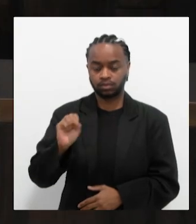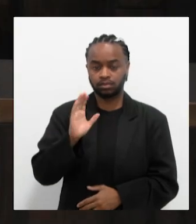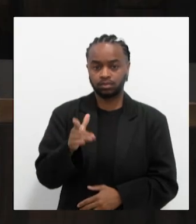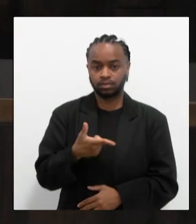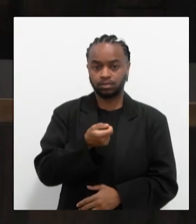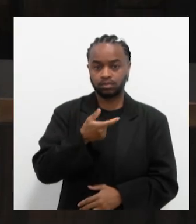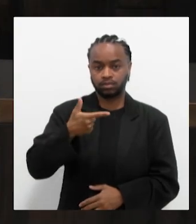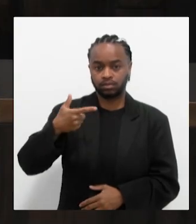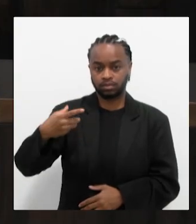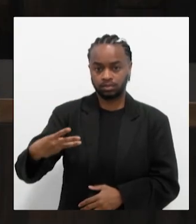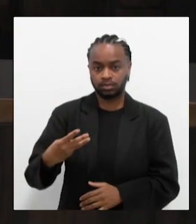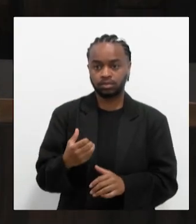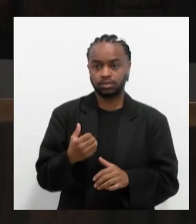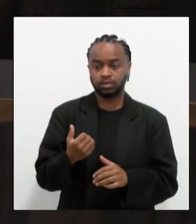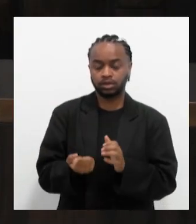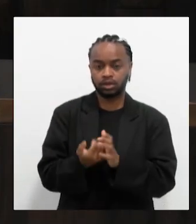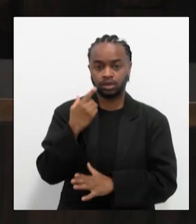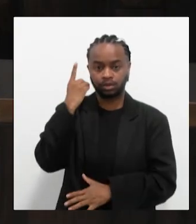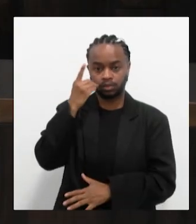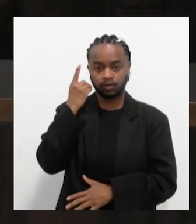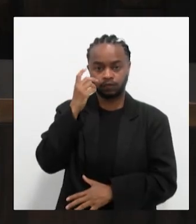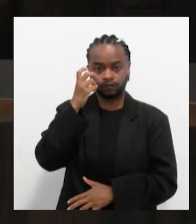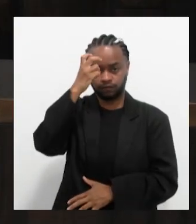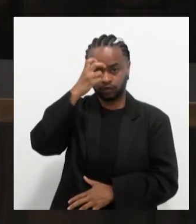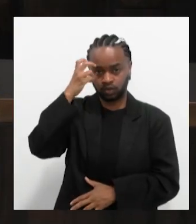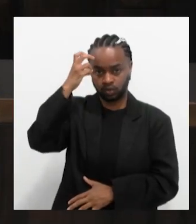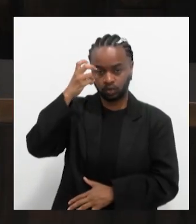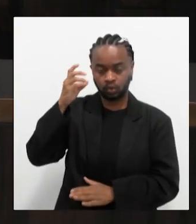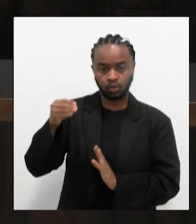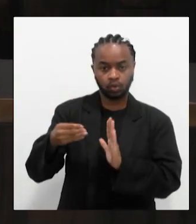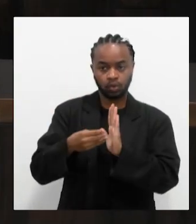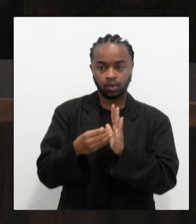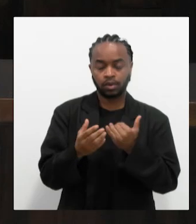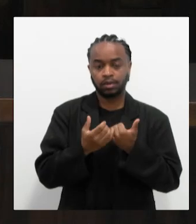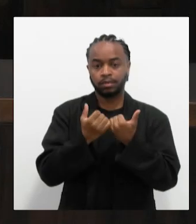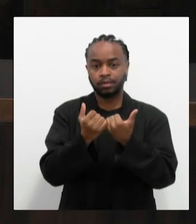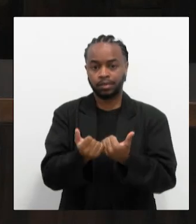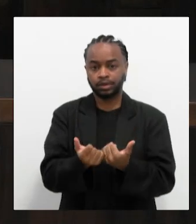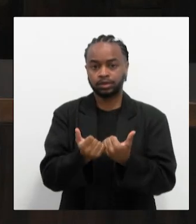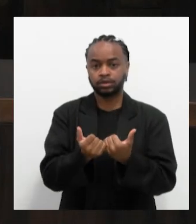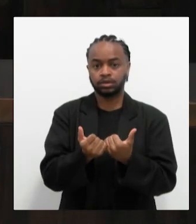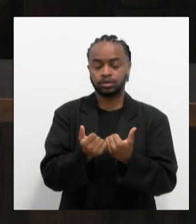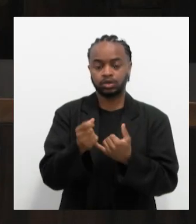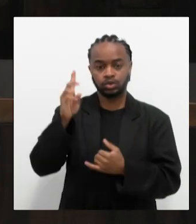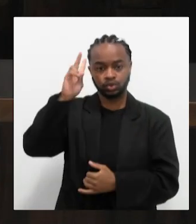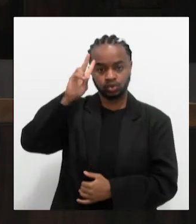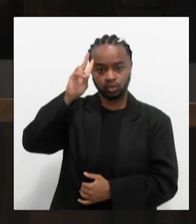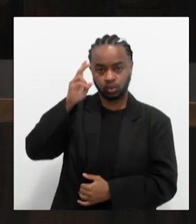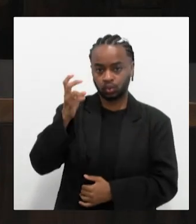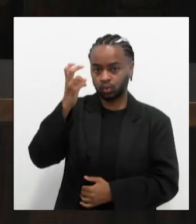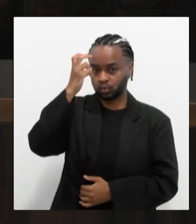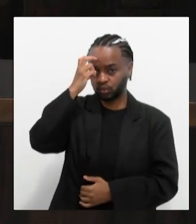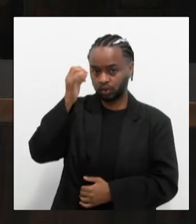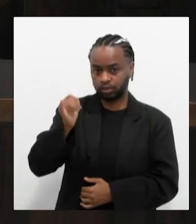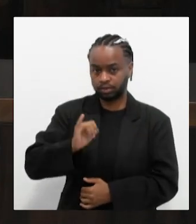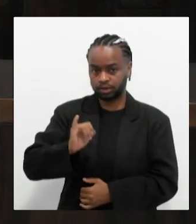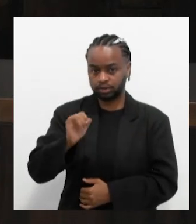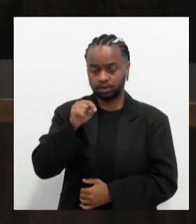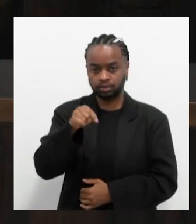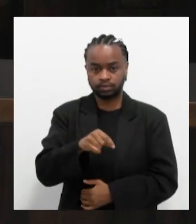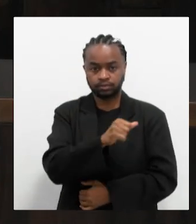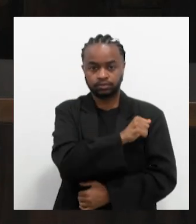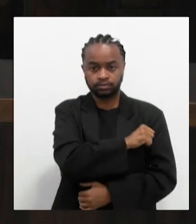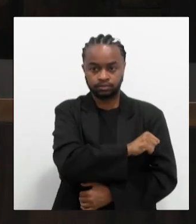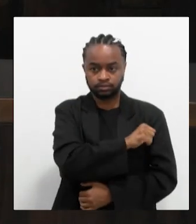2468/2023, de autoria da deputada Verônica Lima, que declara como patrimônio histórico, cultural e imaterial do Estado do Rio